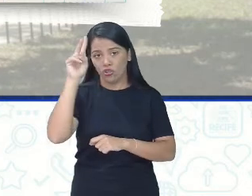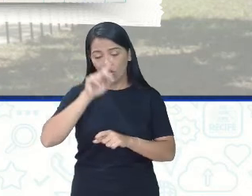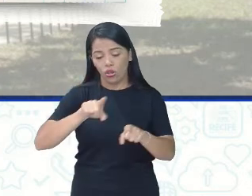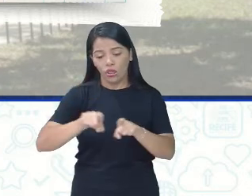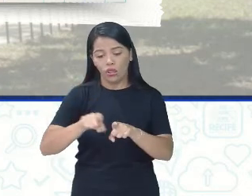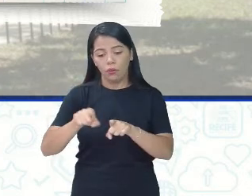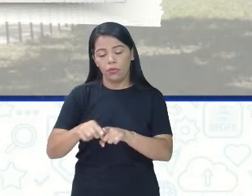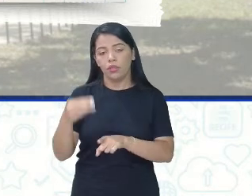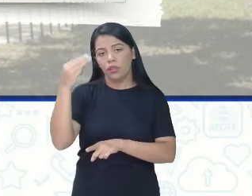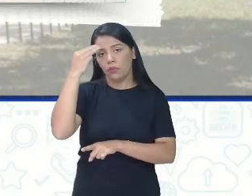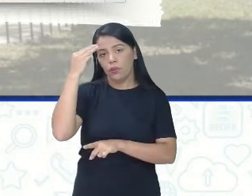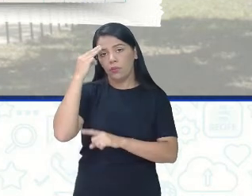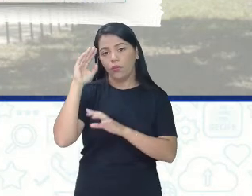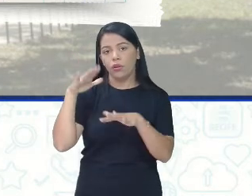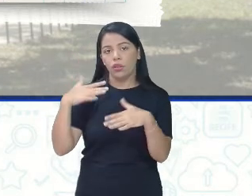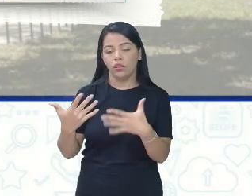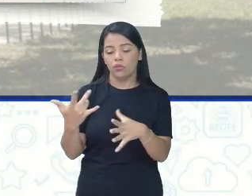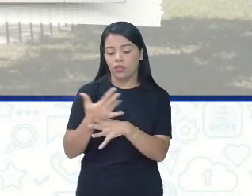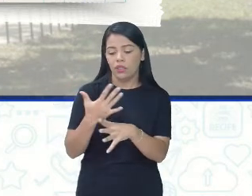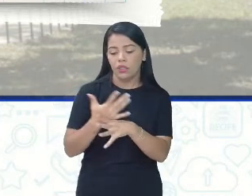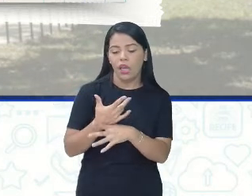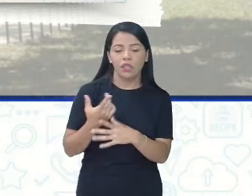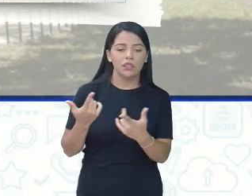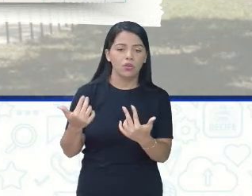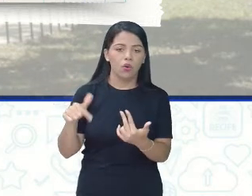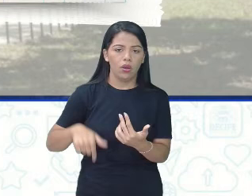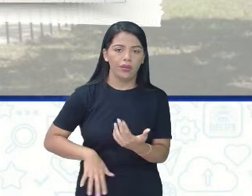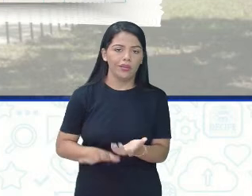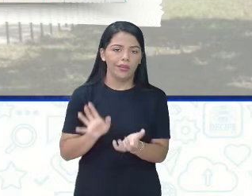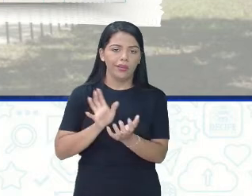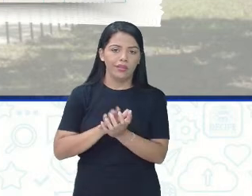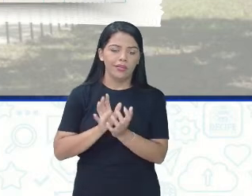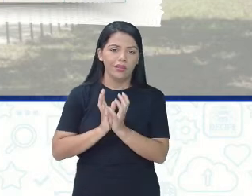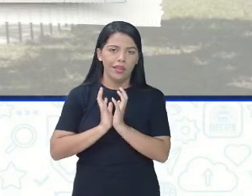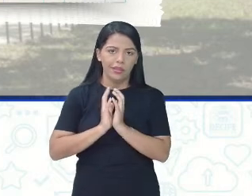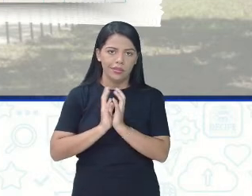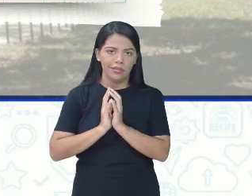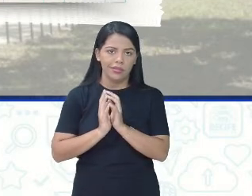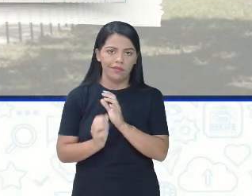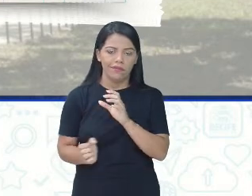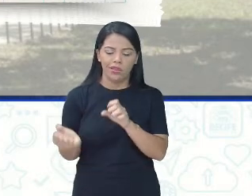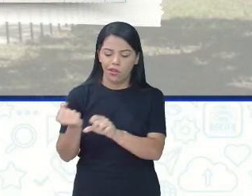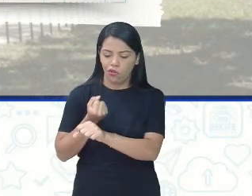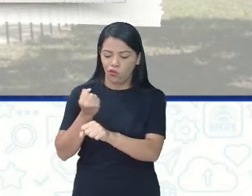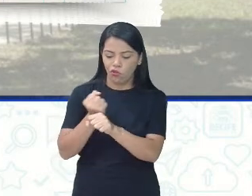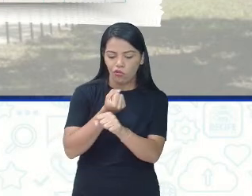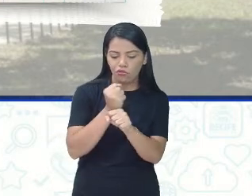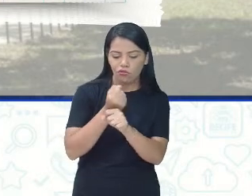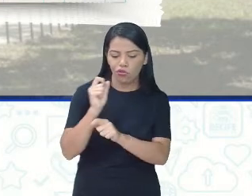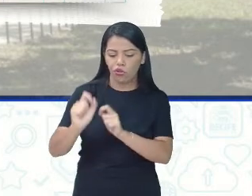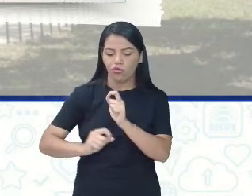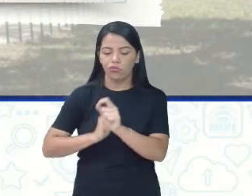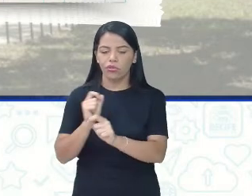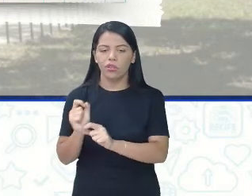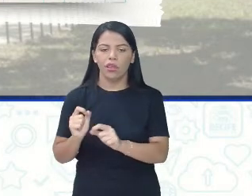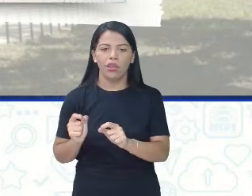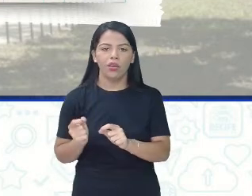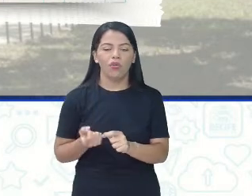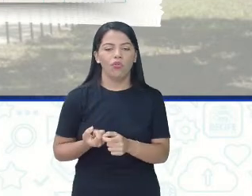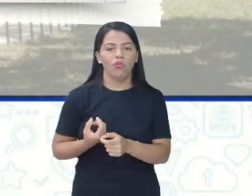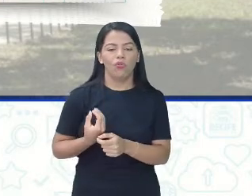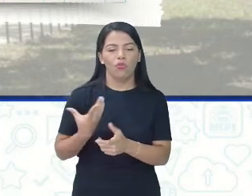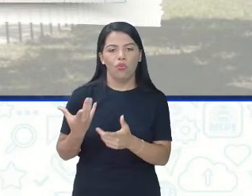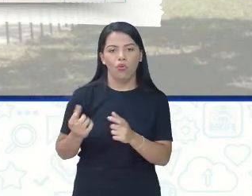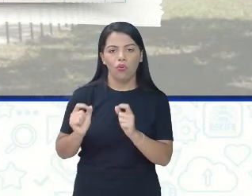memória. Então, cidades como Recife são construídas pelas vivências das pessoas, de suas histórias e lembranças.